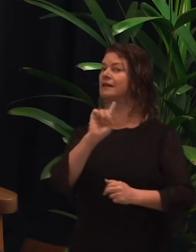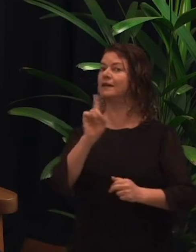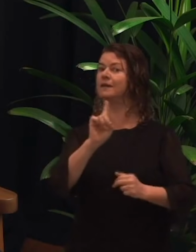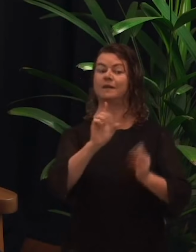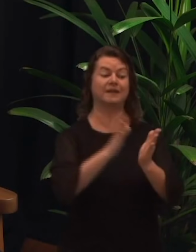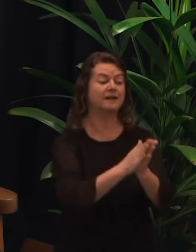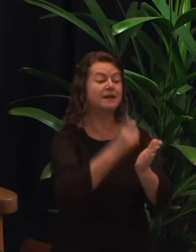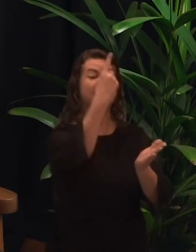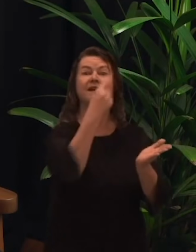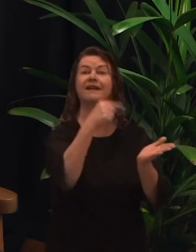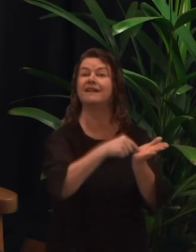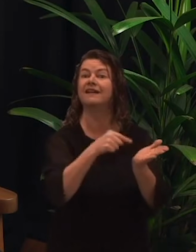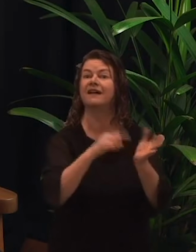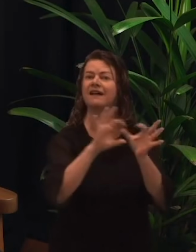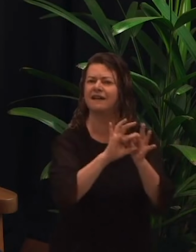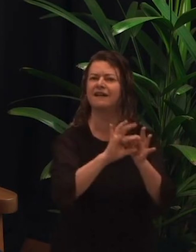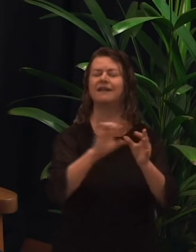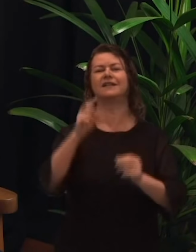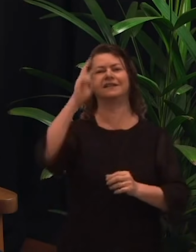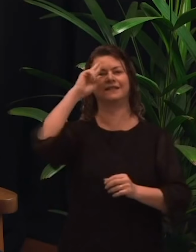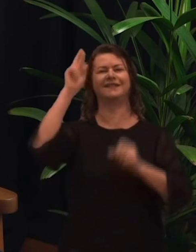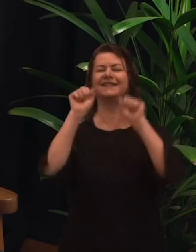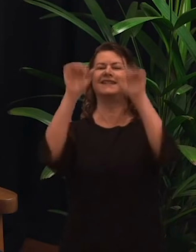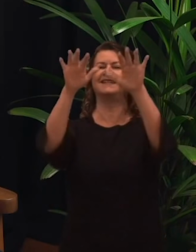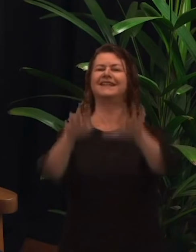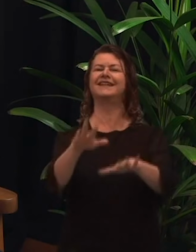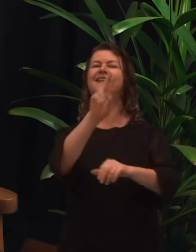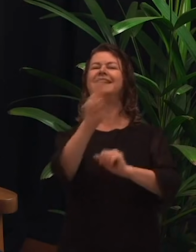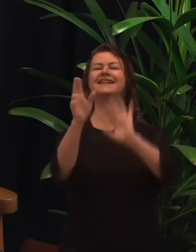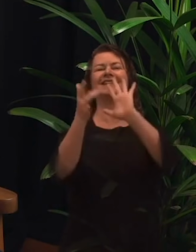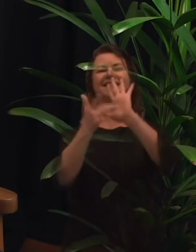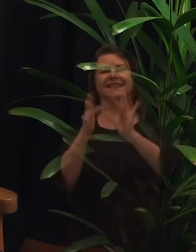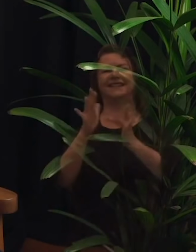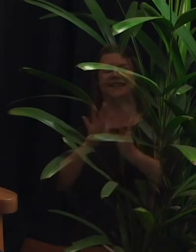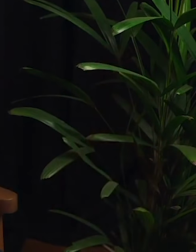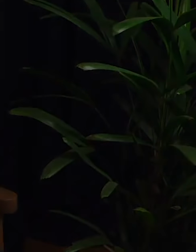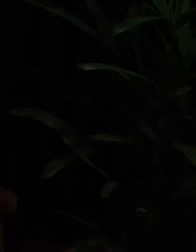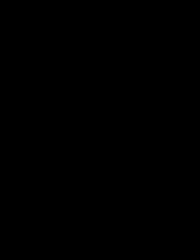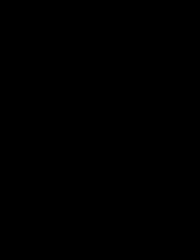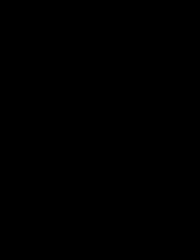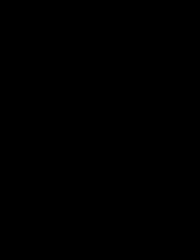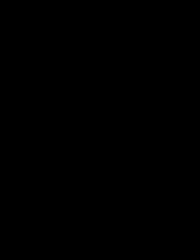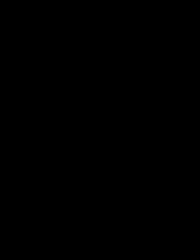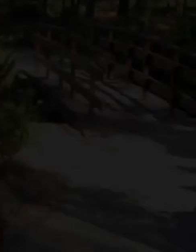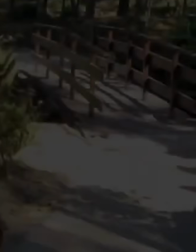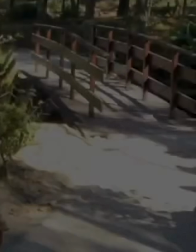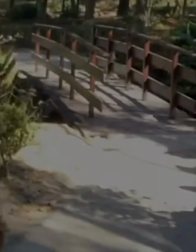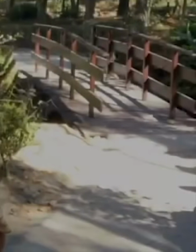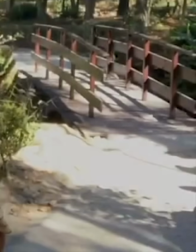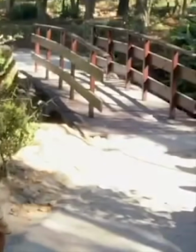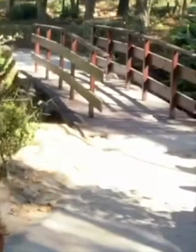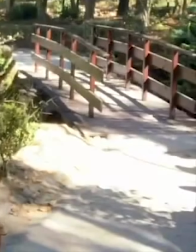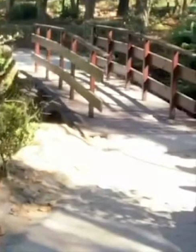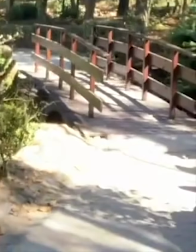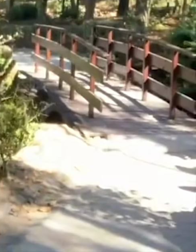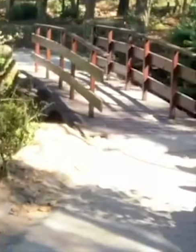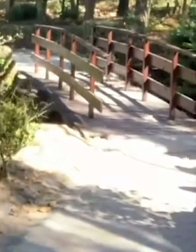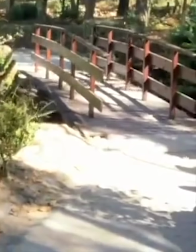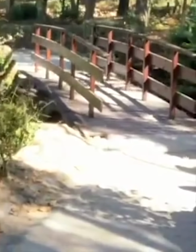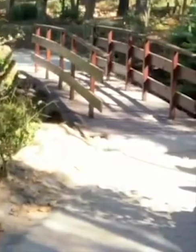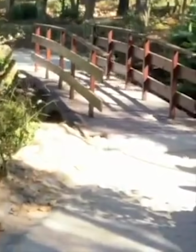mas esteja firmado na palavra de Deus. Que o Senhor te abençoe em nome de Jesus. Mas o fruto